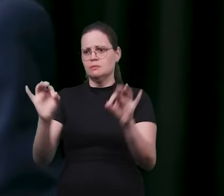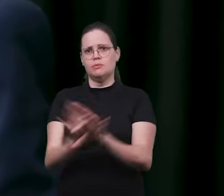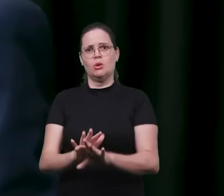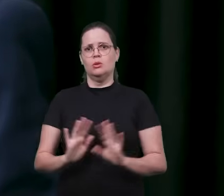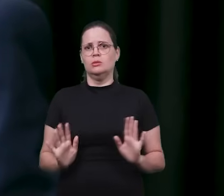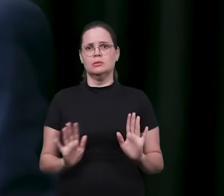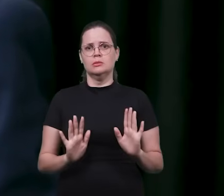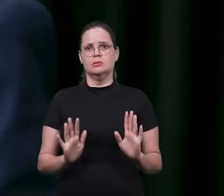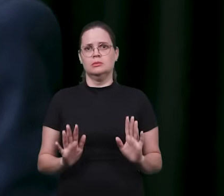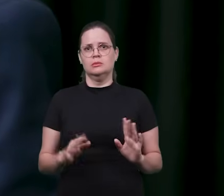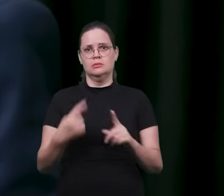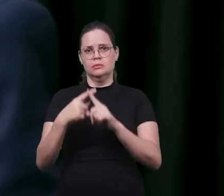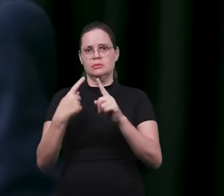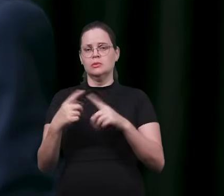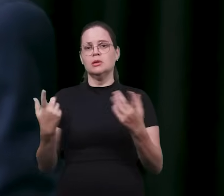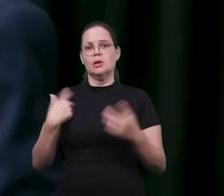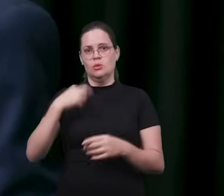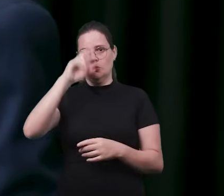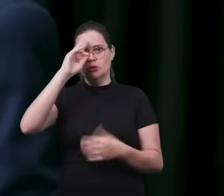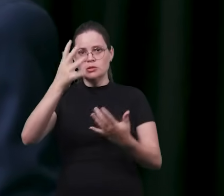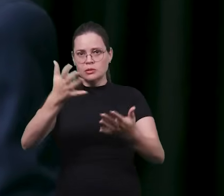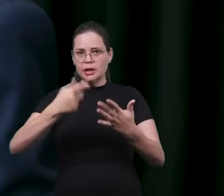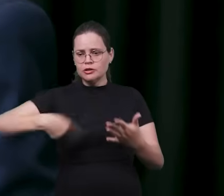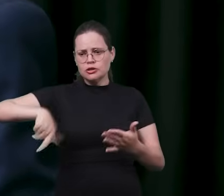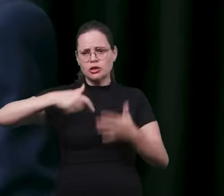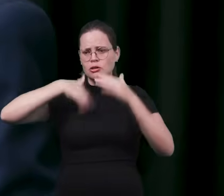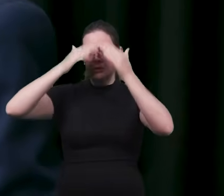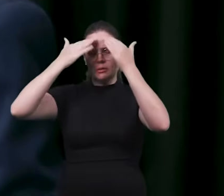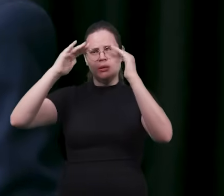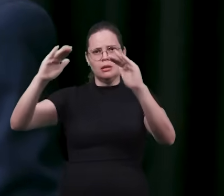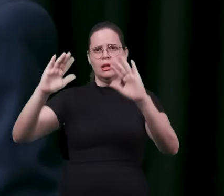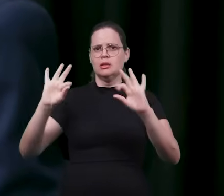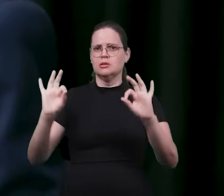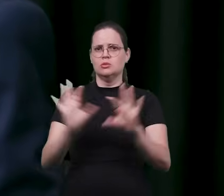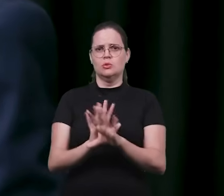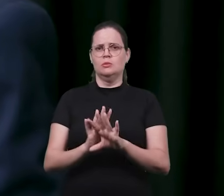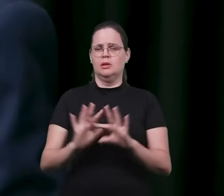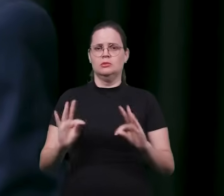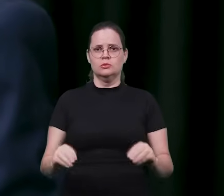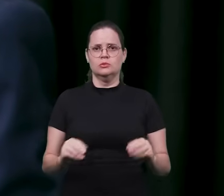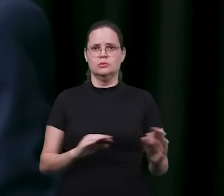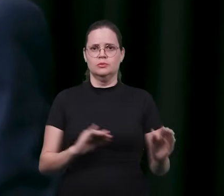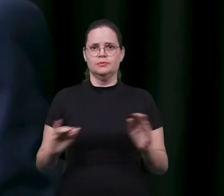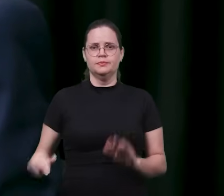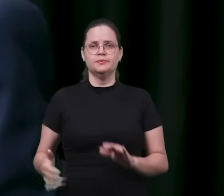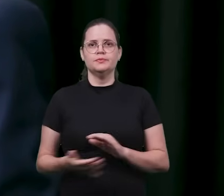obediência quero, né? Então é isso que o Senhor deseja de nós. E essa